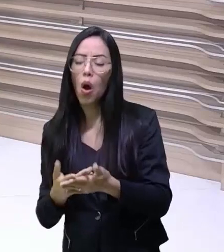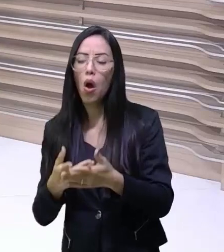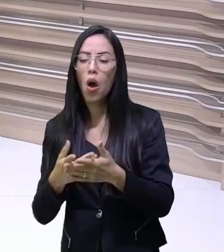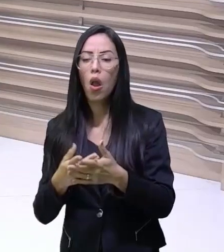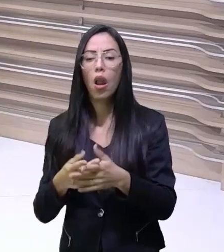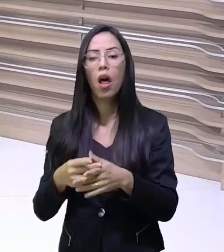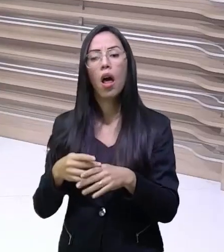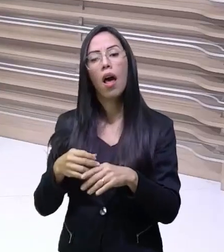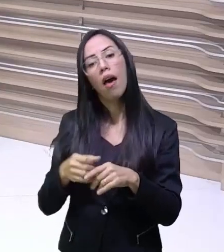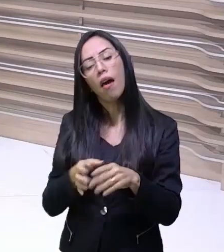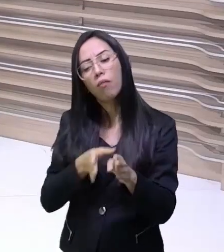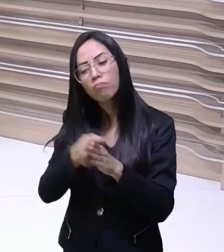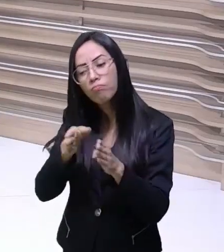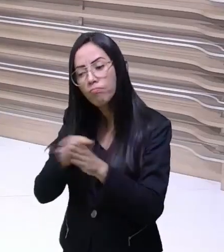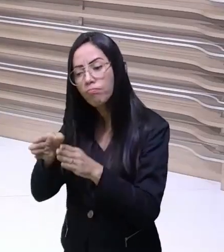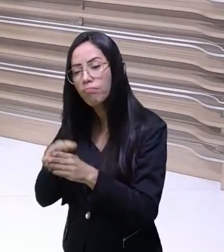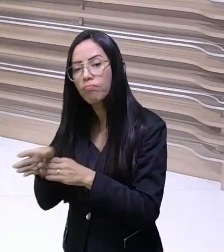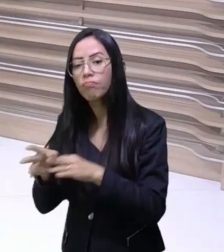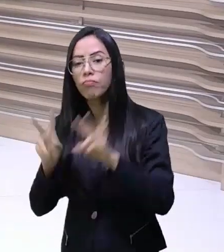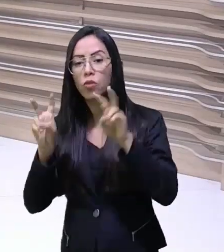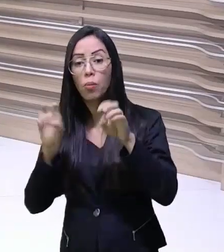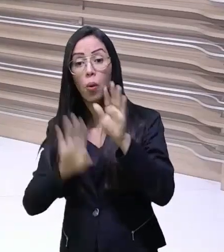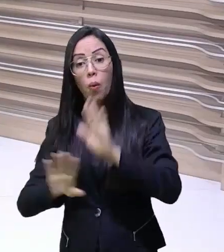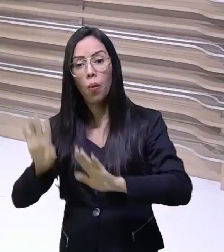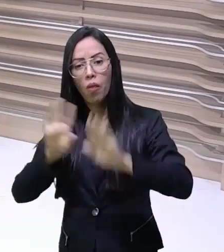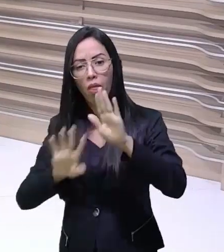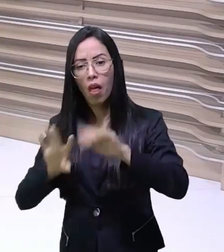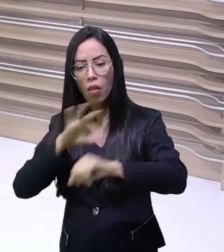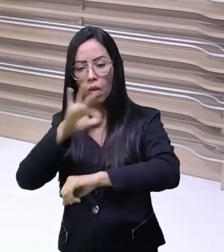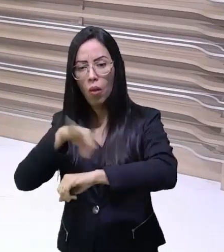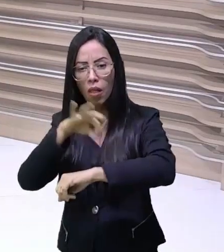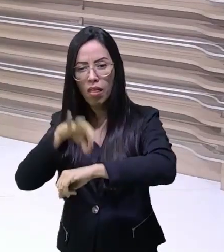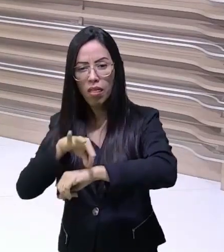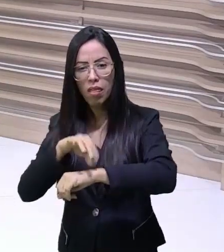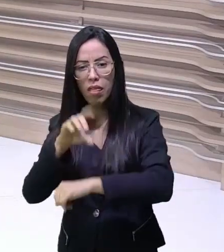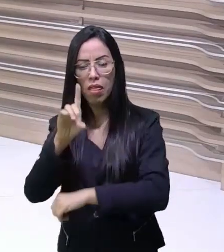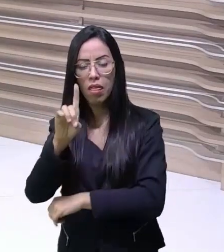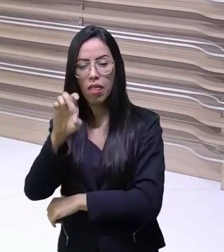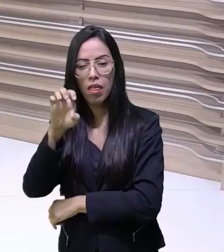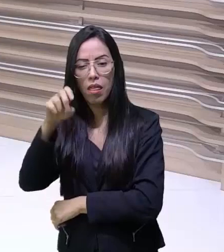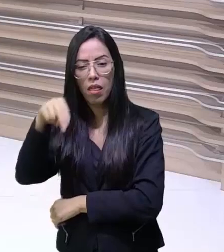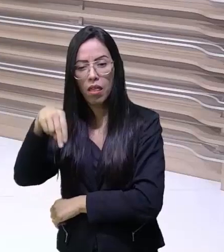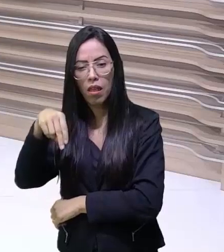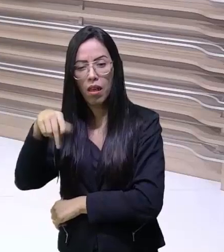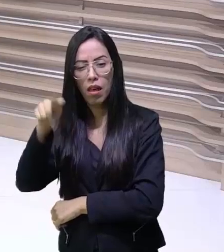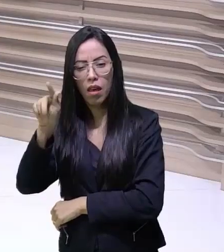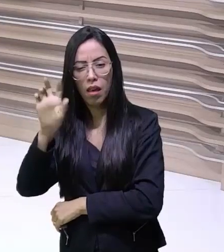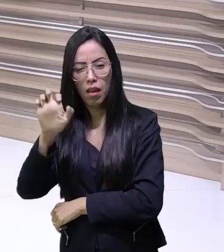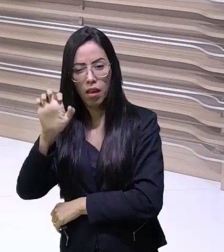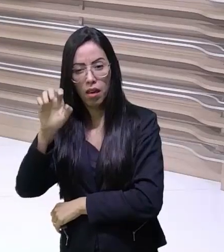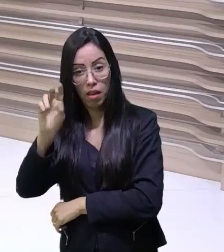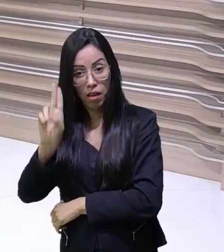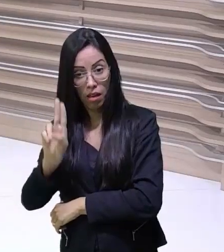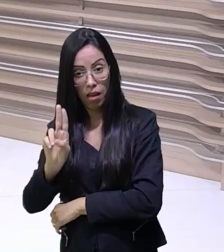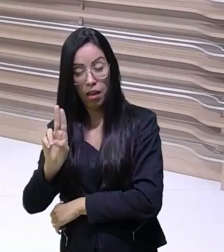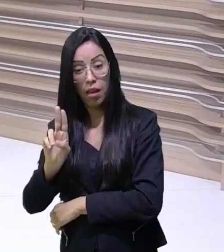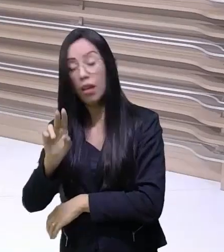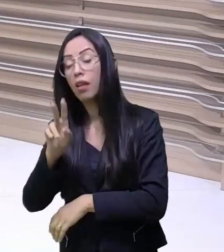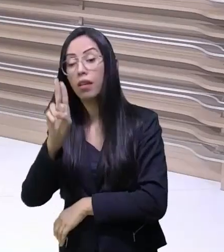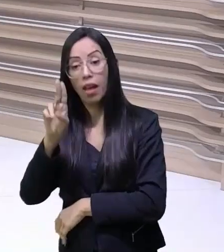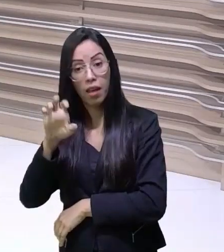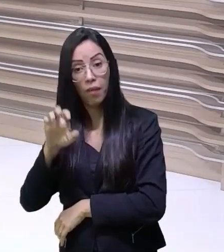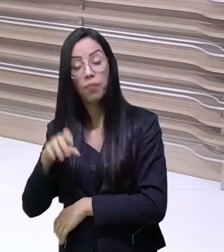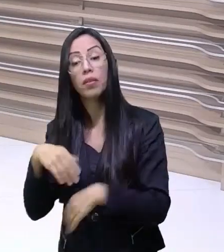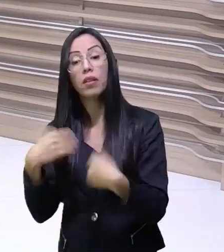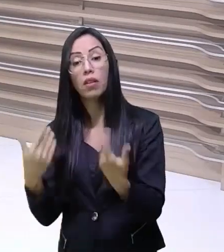um exemplo, de palestra. O que elas fazem? Elas vão palestrar sobre um assunto, sobre um tema.